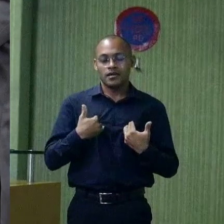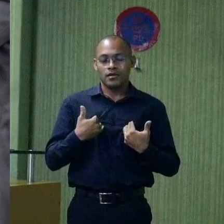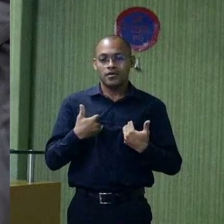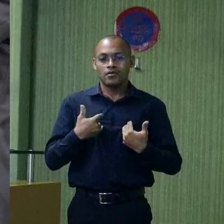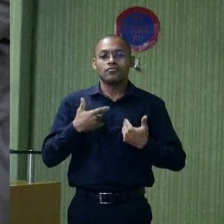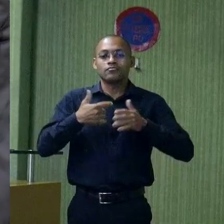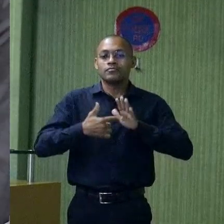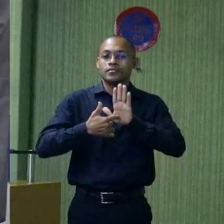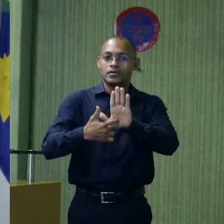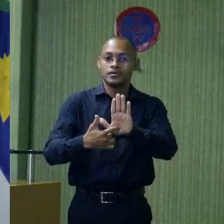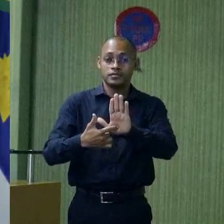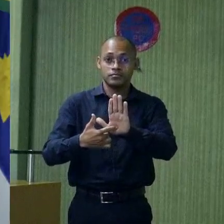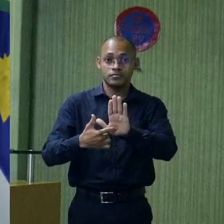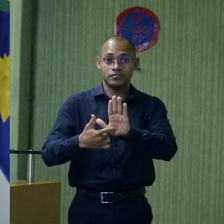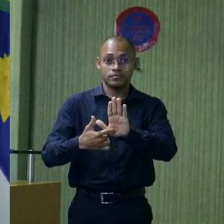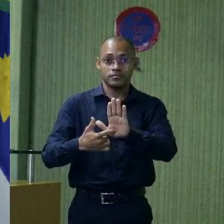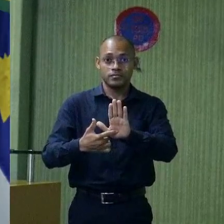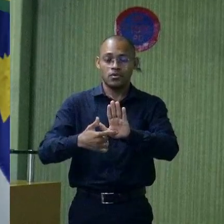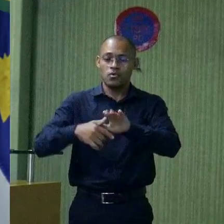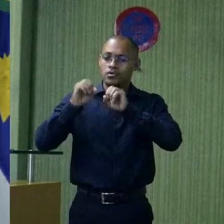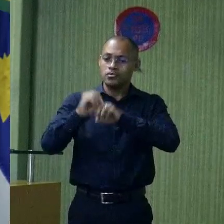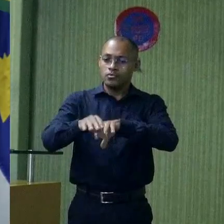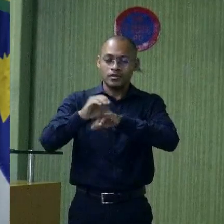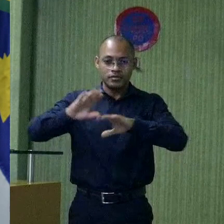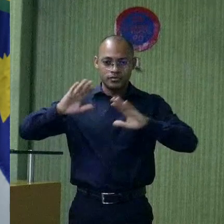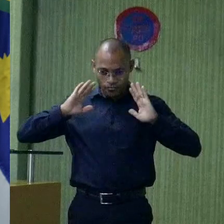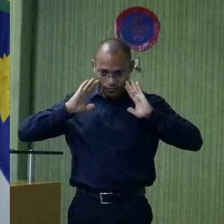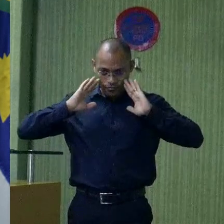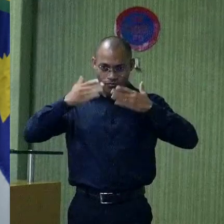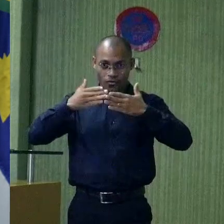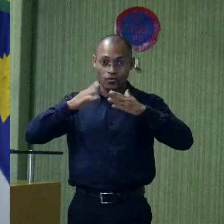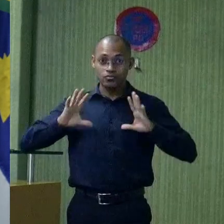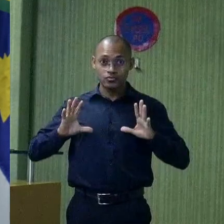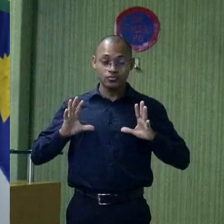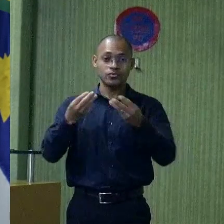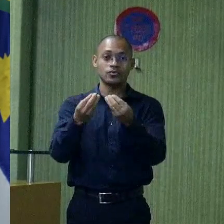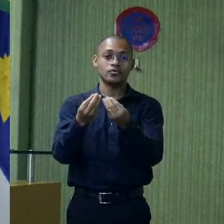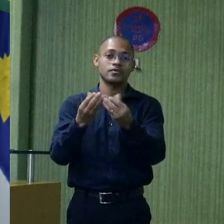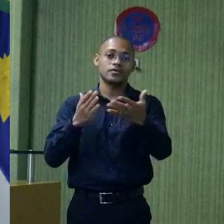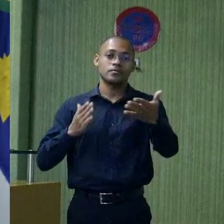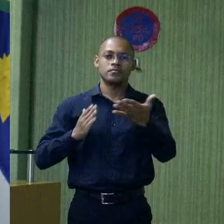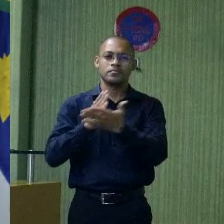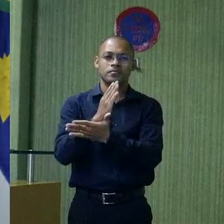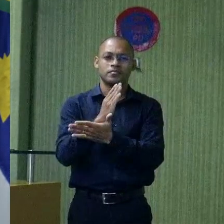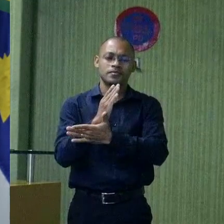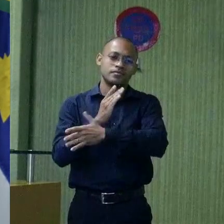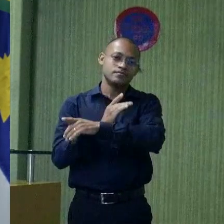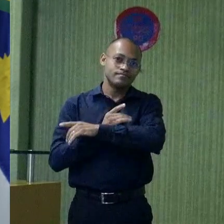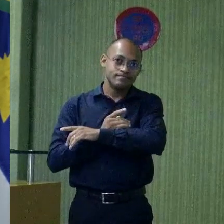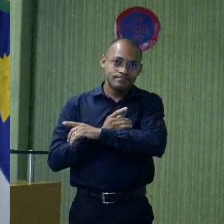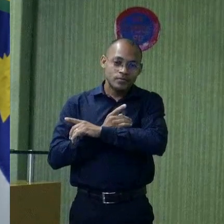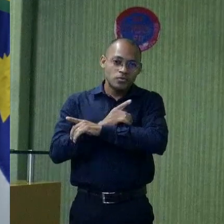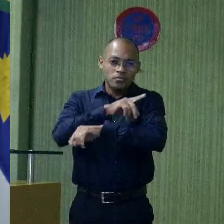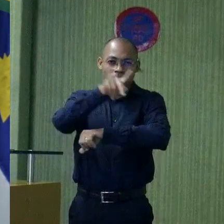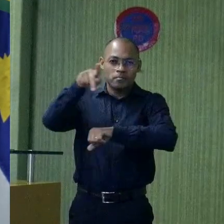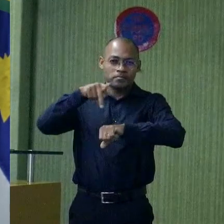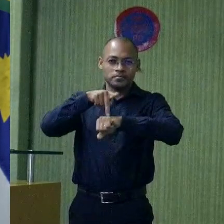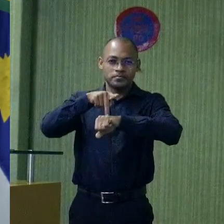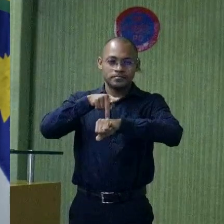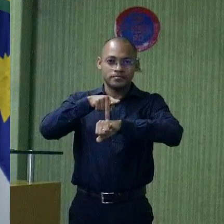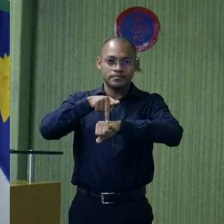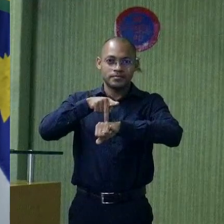da declaração mundial sobre educação para todos né que foi aprovada na Tailândia em Jen né em março de